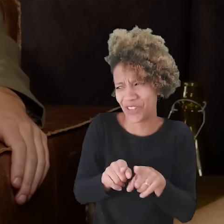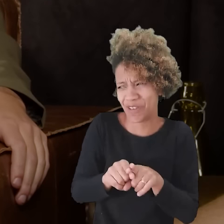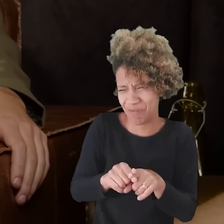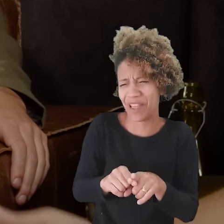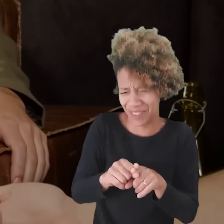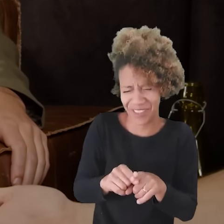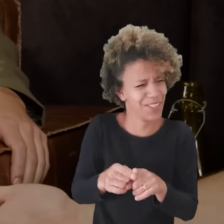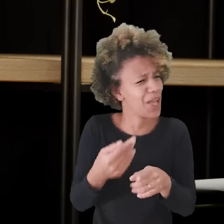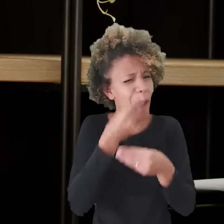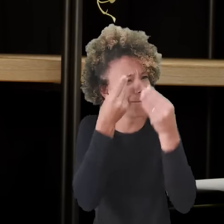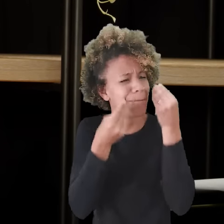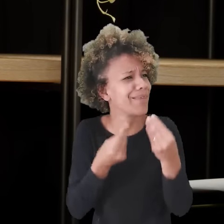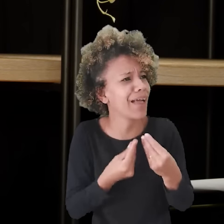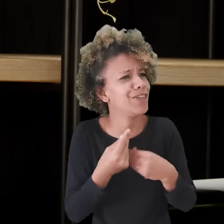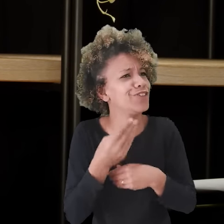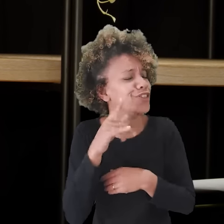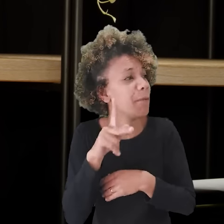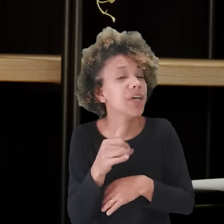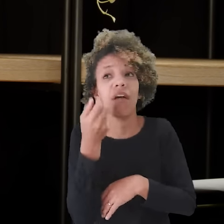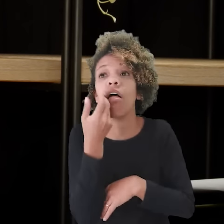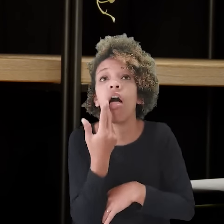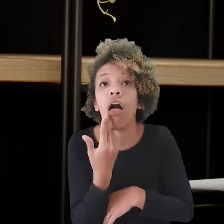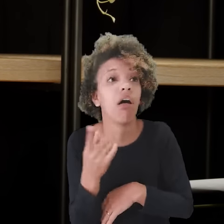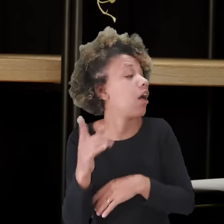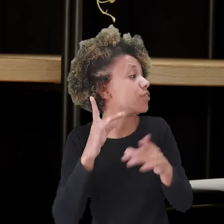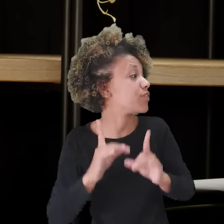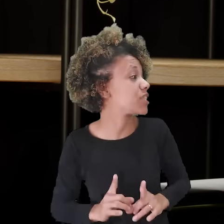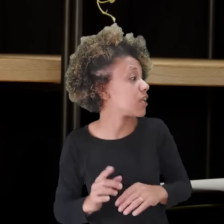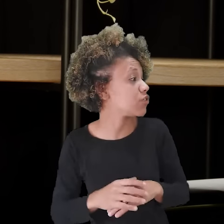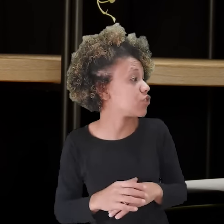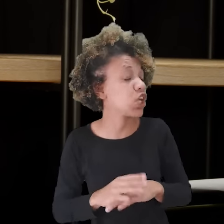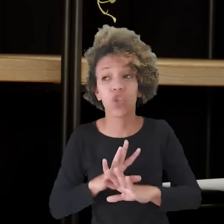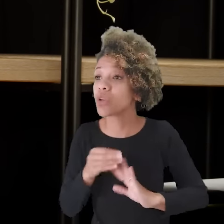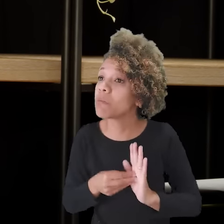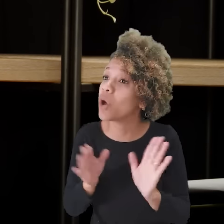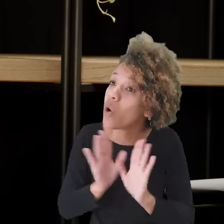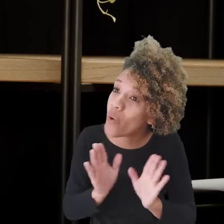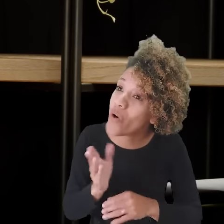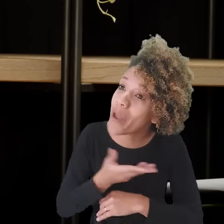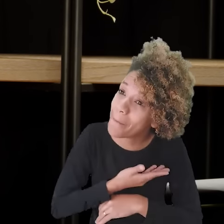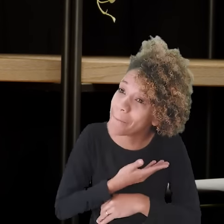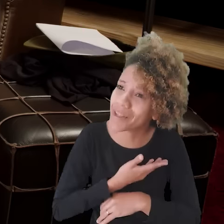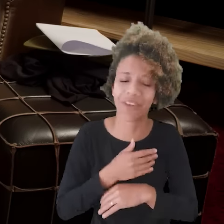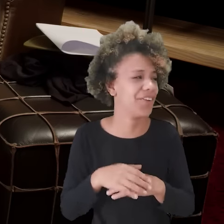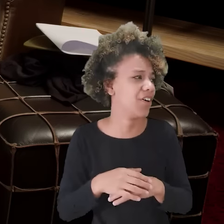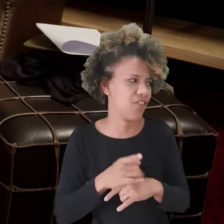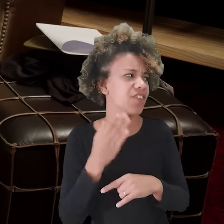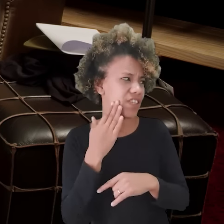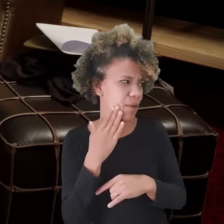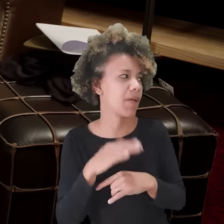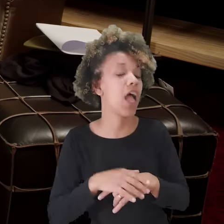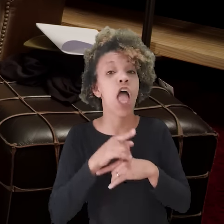chapado aí eu tava babando de panda as pessoas acharam deficiente E aí todo mundo ficava Oi amiga